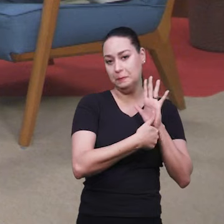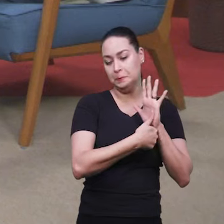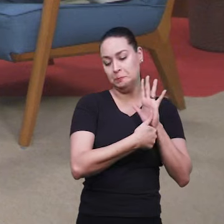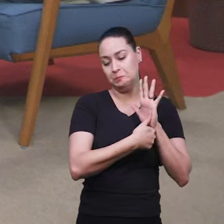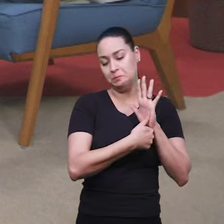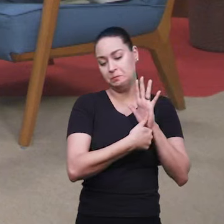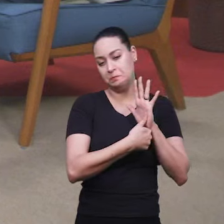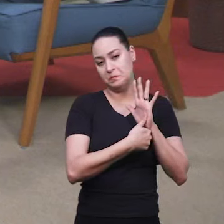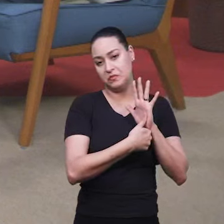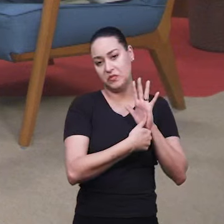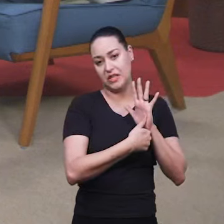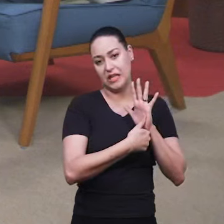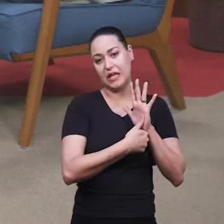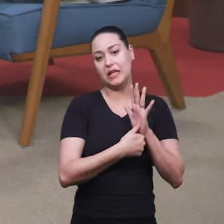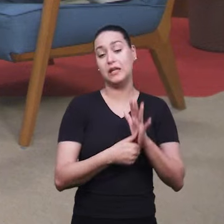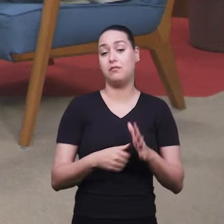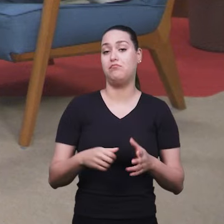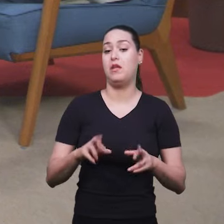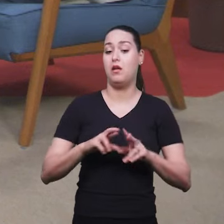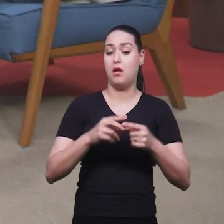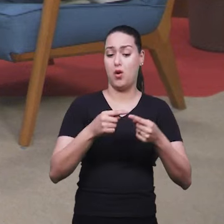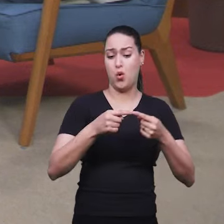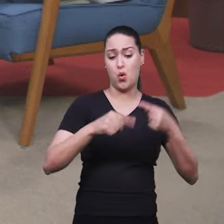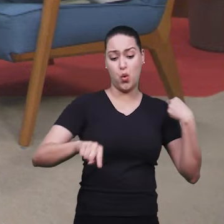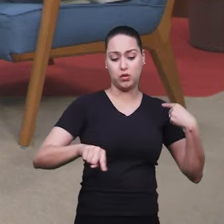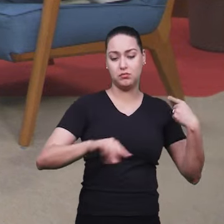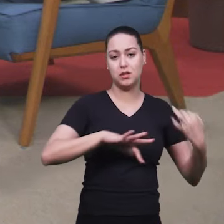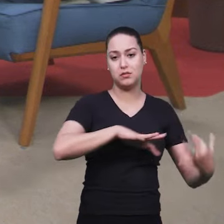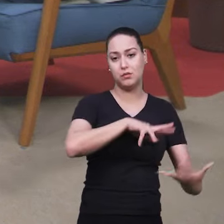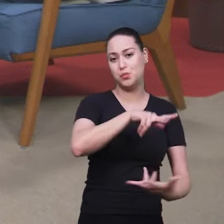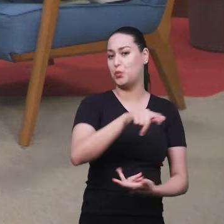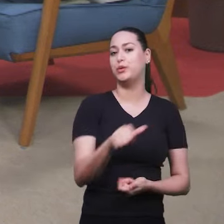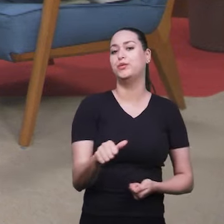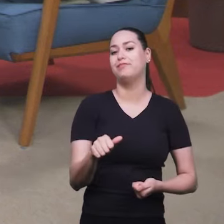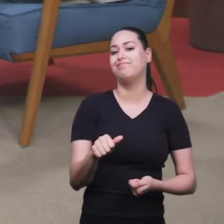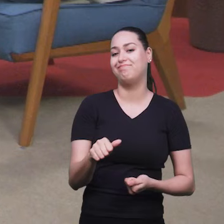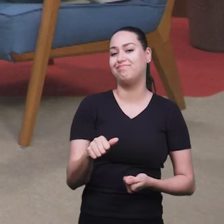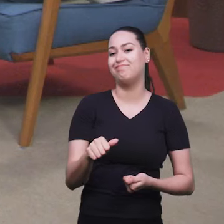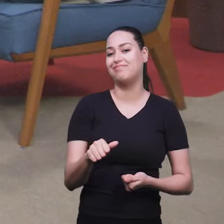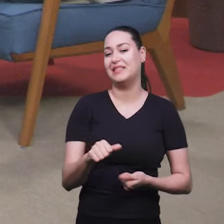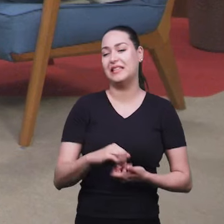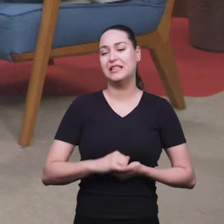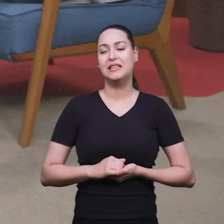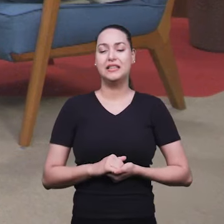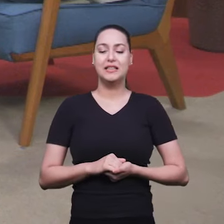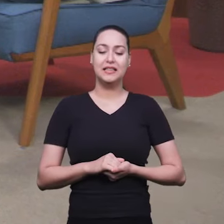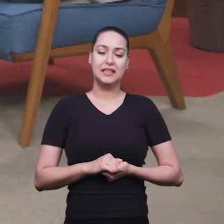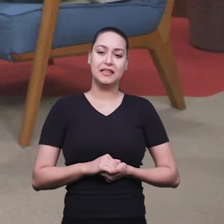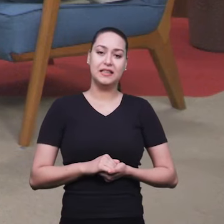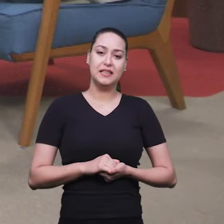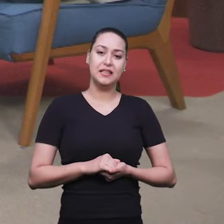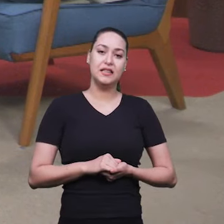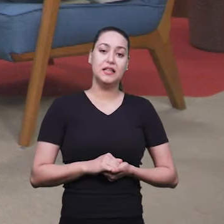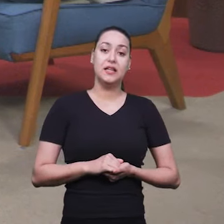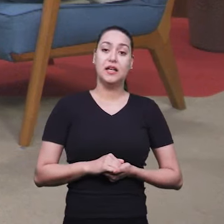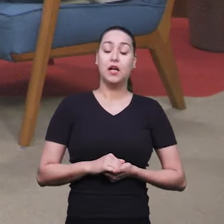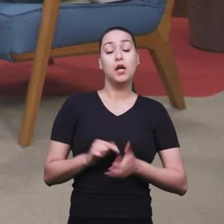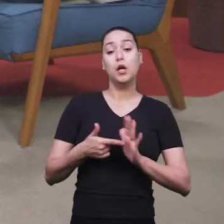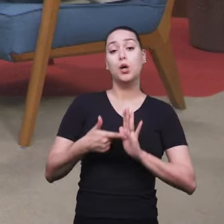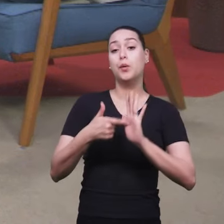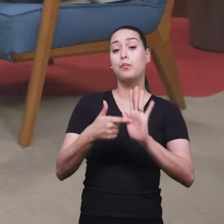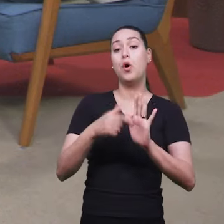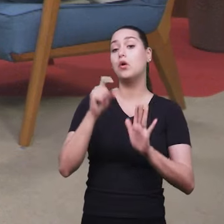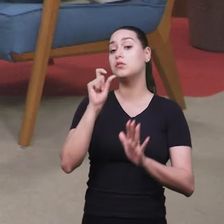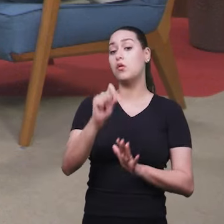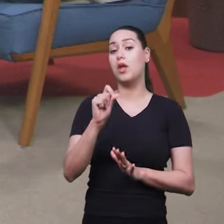que gera um contraste em relação ao que está no seu entorno. E aqui fala de